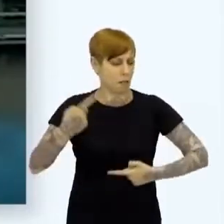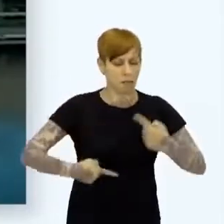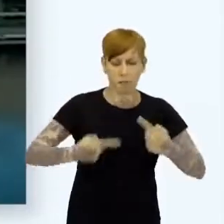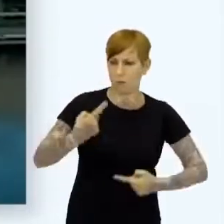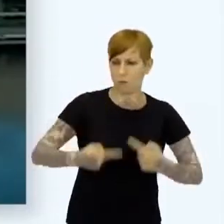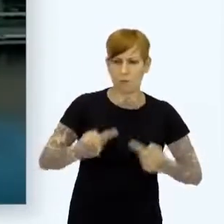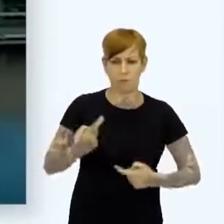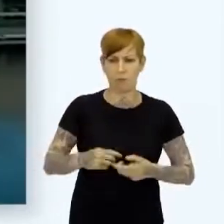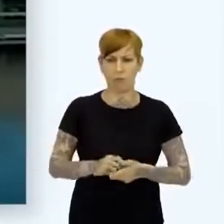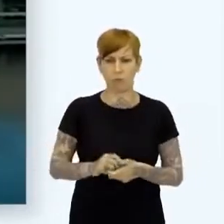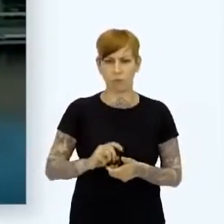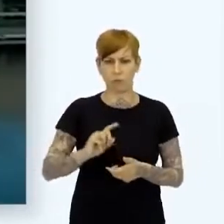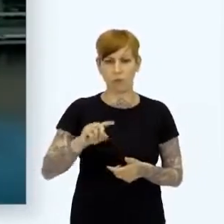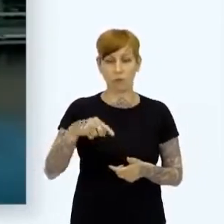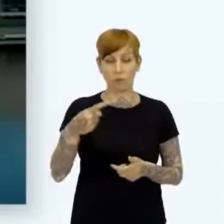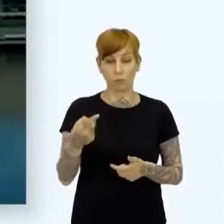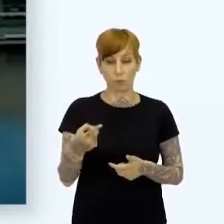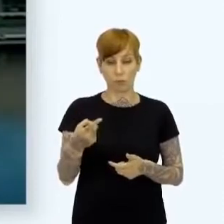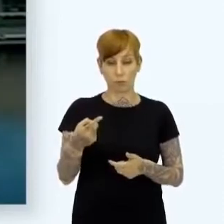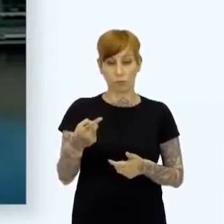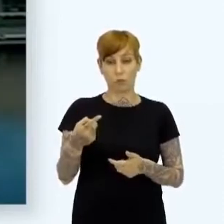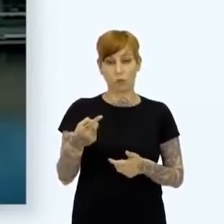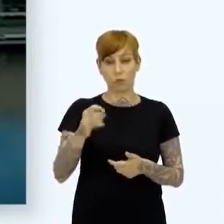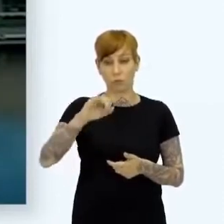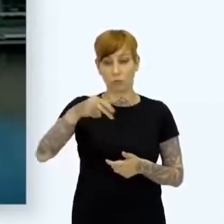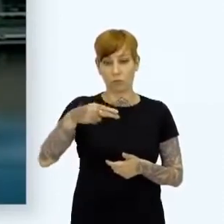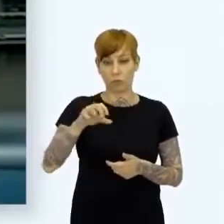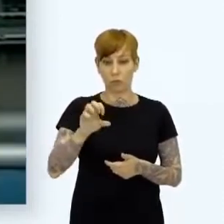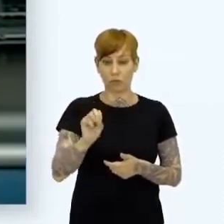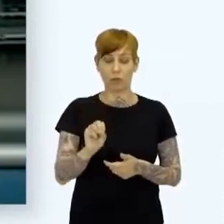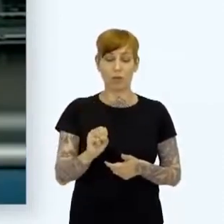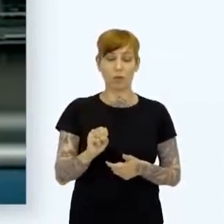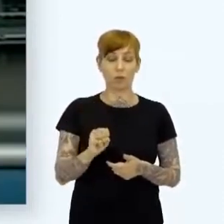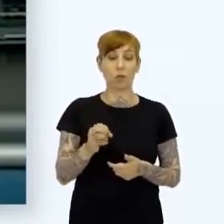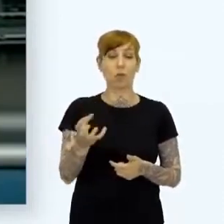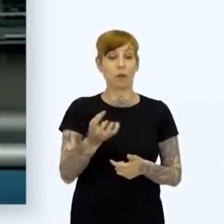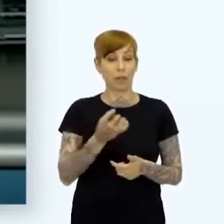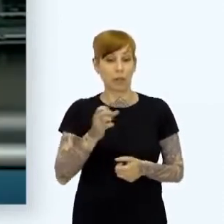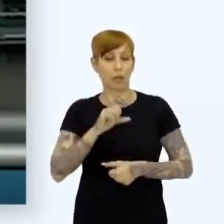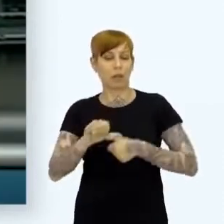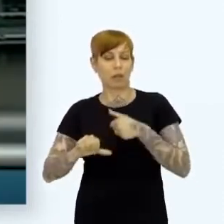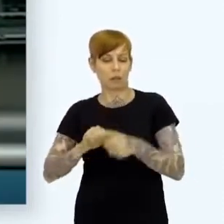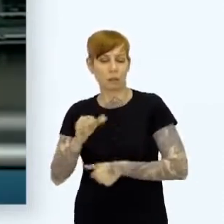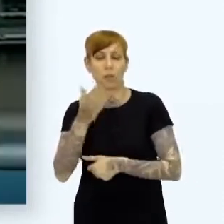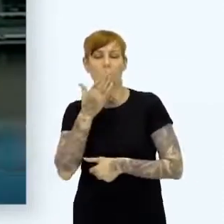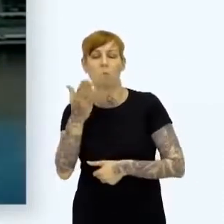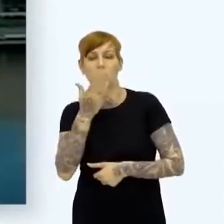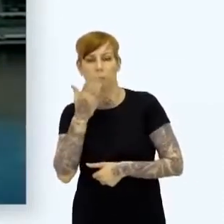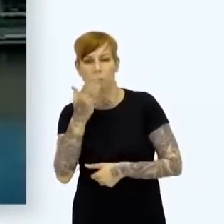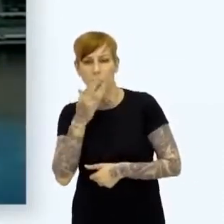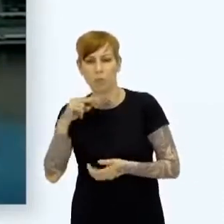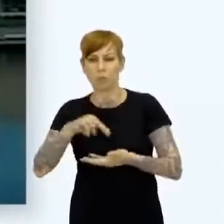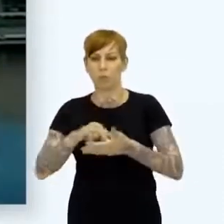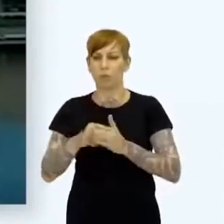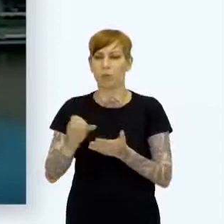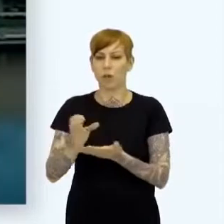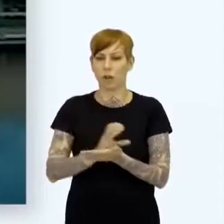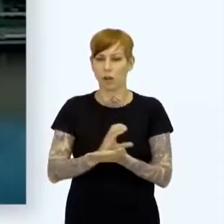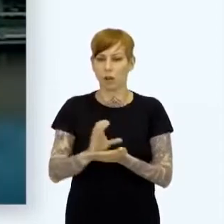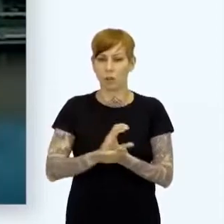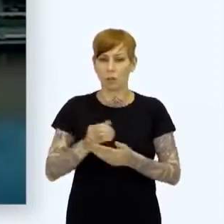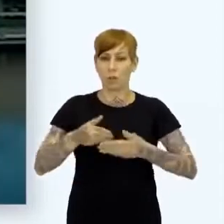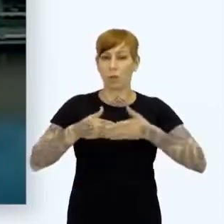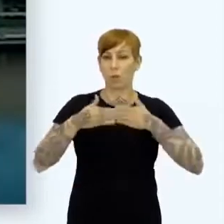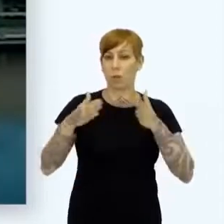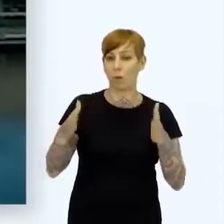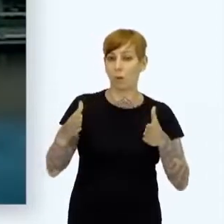Brasília. 2 dias após o comício, Jango cobrou do parlamento as mudanças na Constituição. Desta vez, durante a